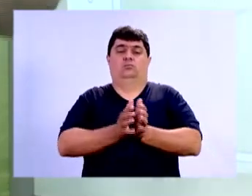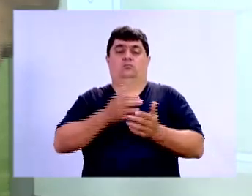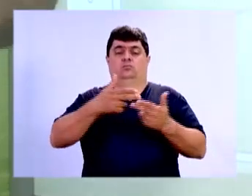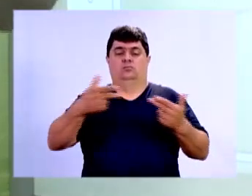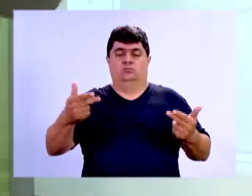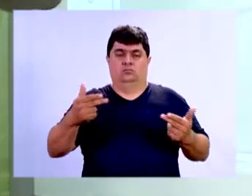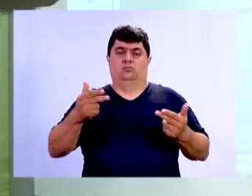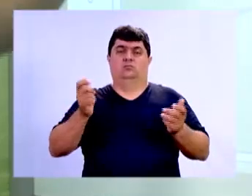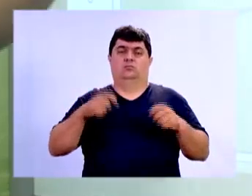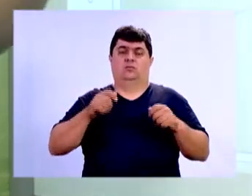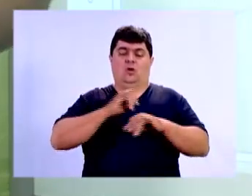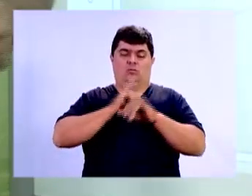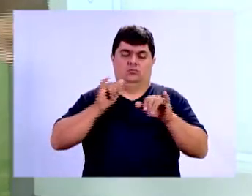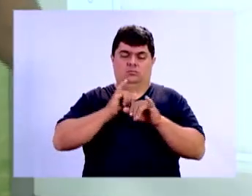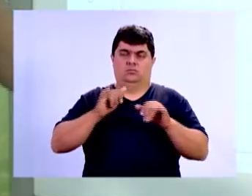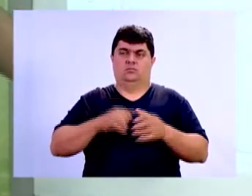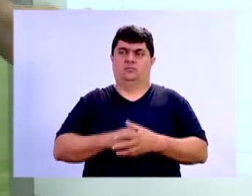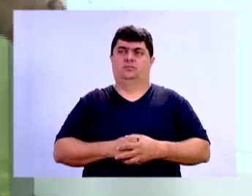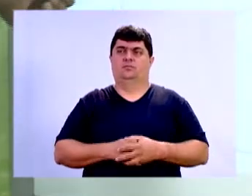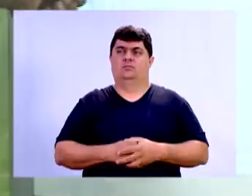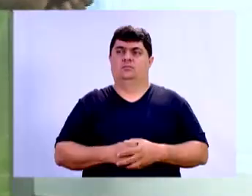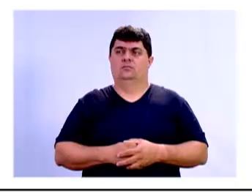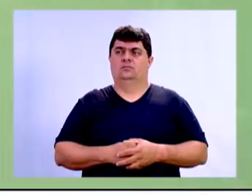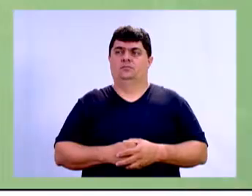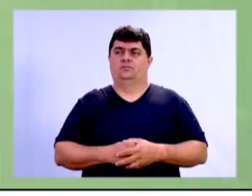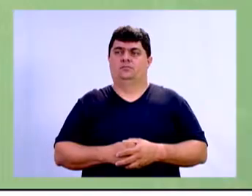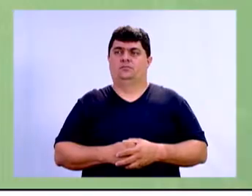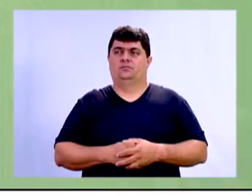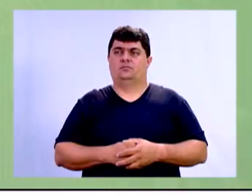objetos, um conjunto de informações. Vamos lá.